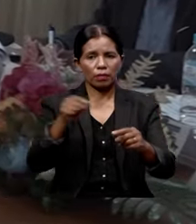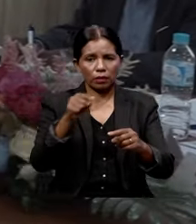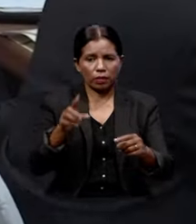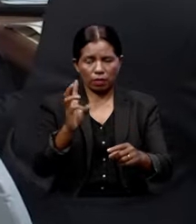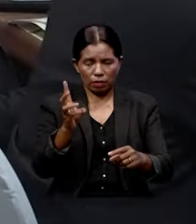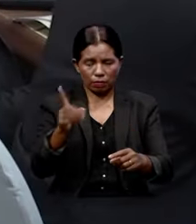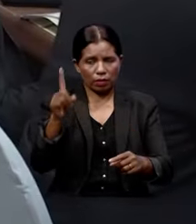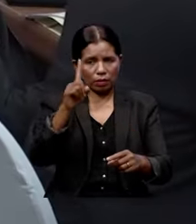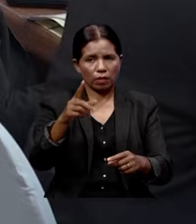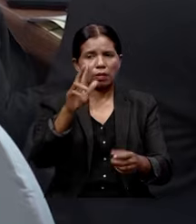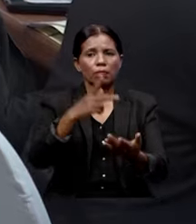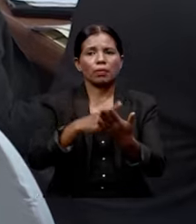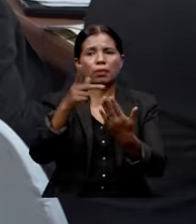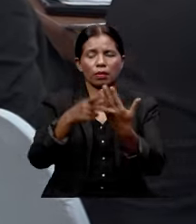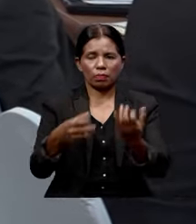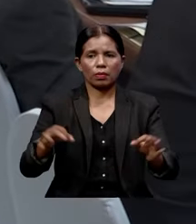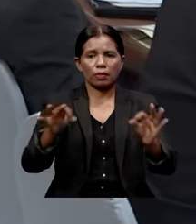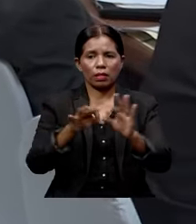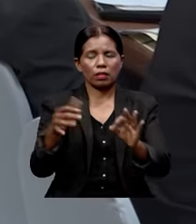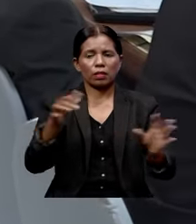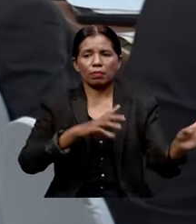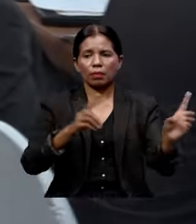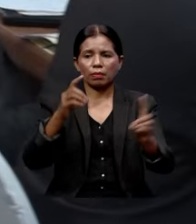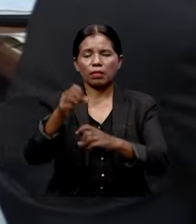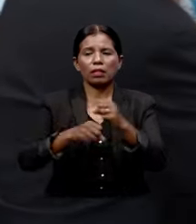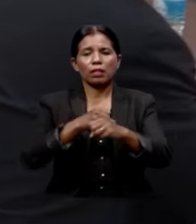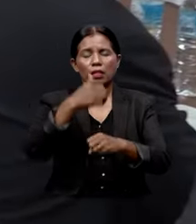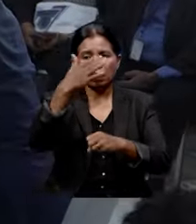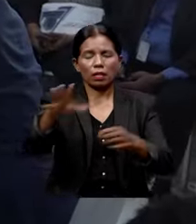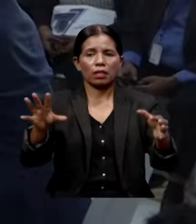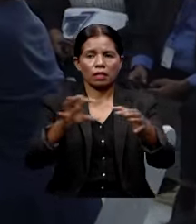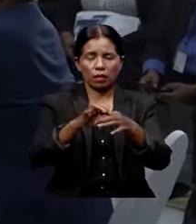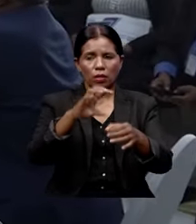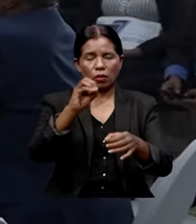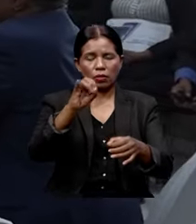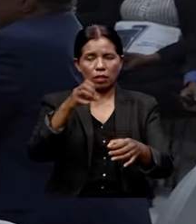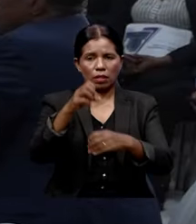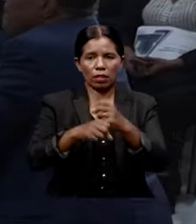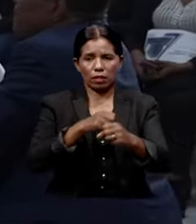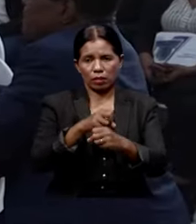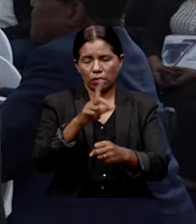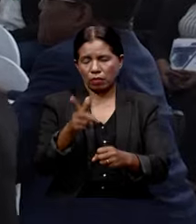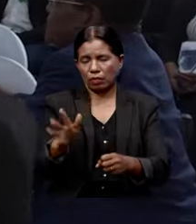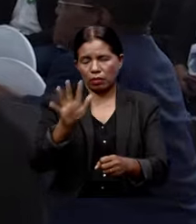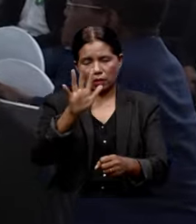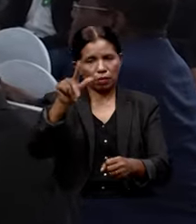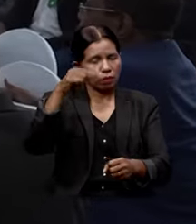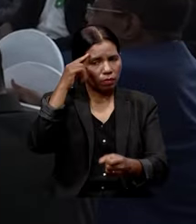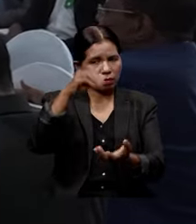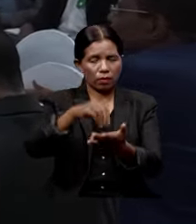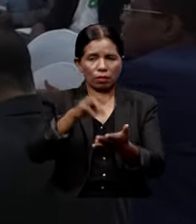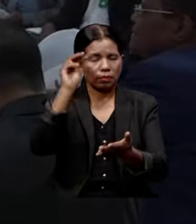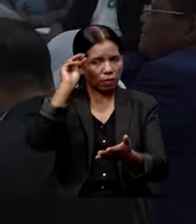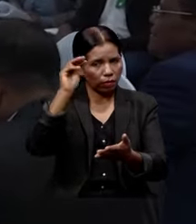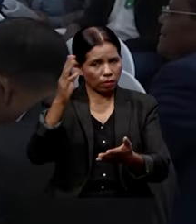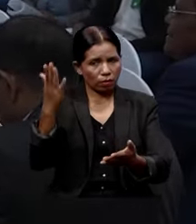un resinida, no programa prioridad de Sira, debe se implementa y atinangoin, ligado al orçamento, tinang Rio Roron Resilima, nebe governo propõe ba ministério